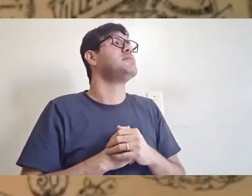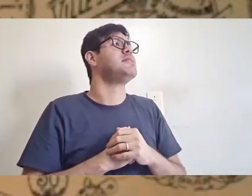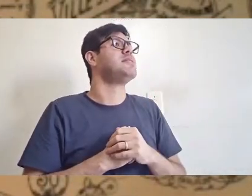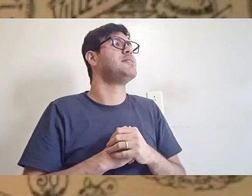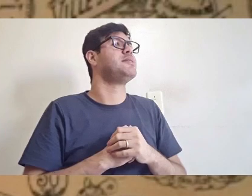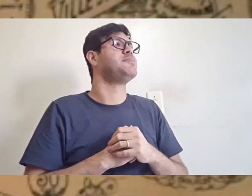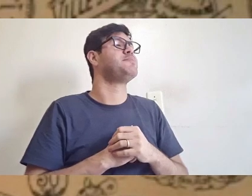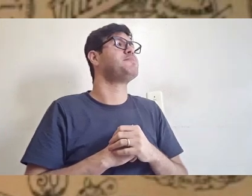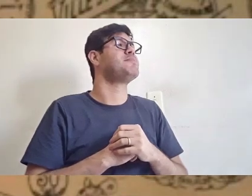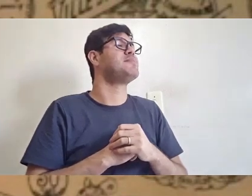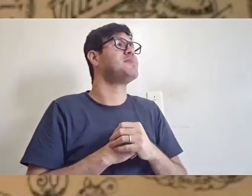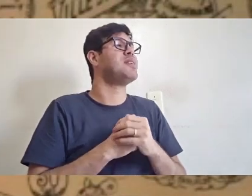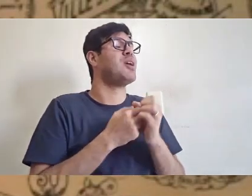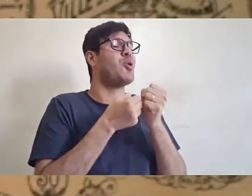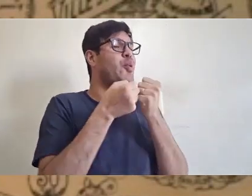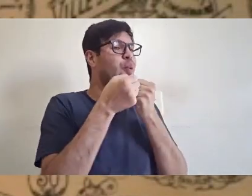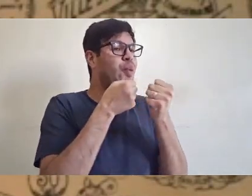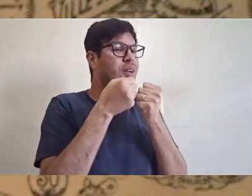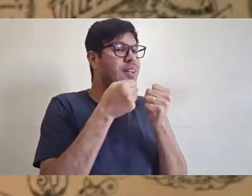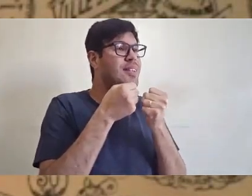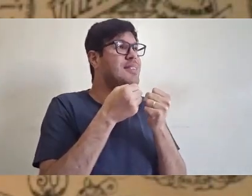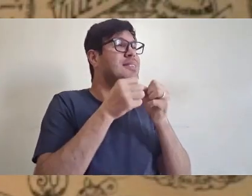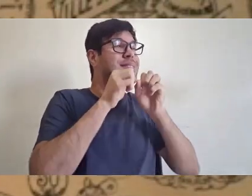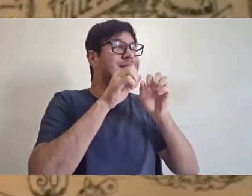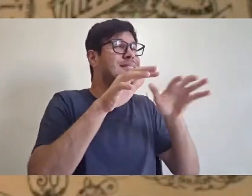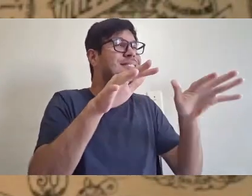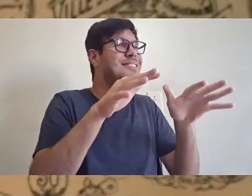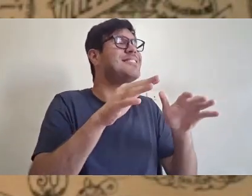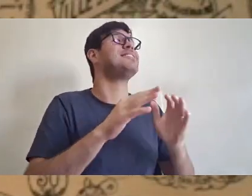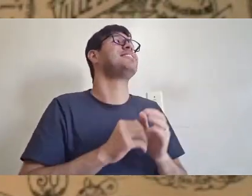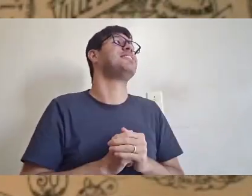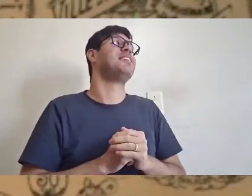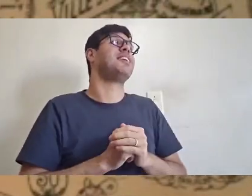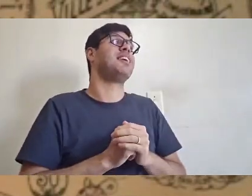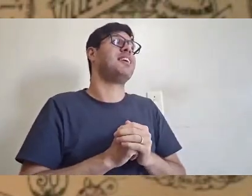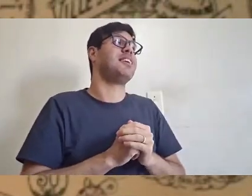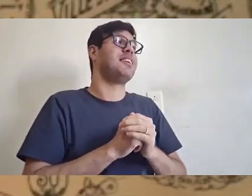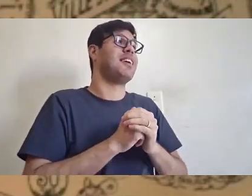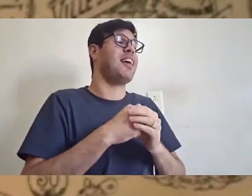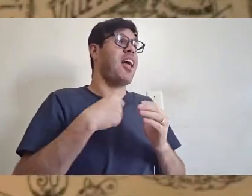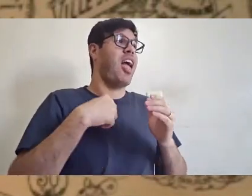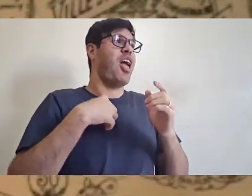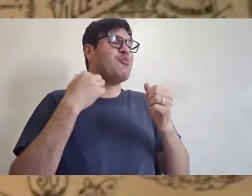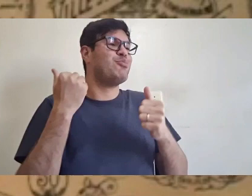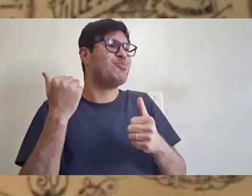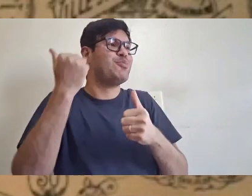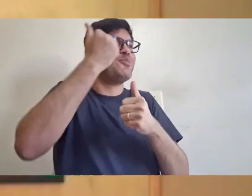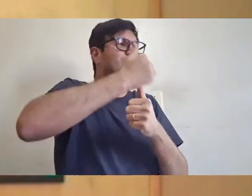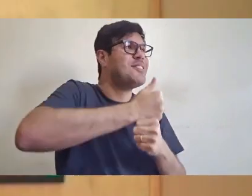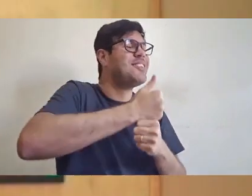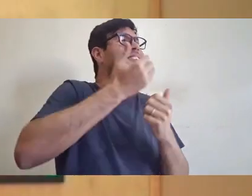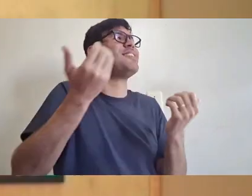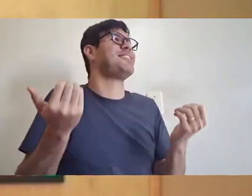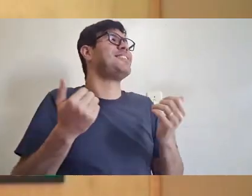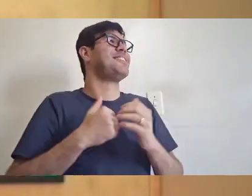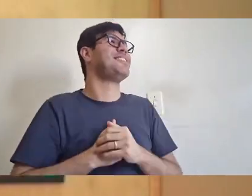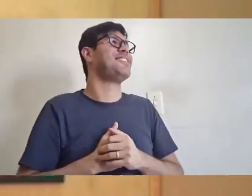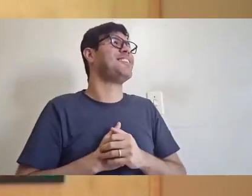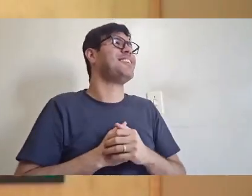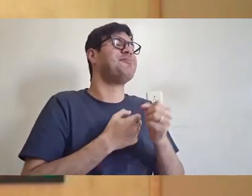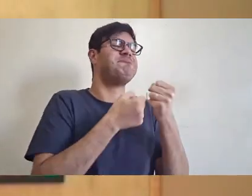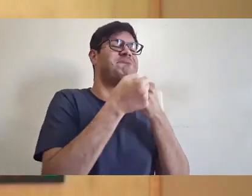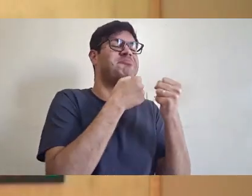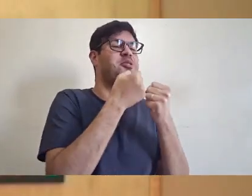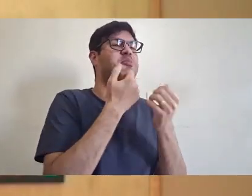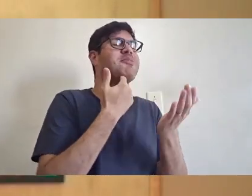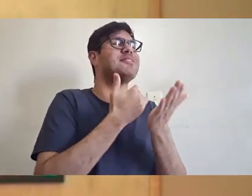ele ia transmitir. Aí ele passou para mim lá e eu saí. Saiu falando, saí narrando. Pedro,